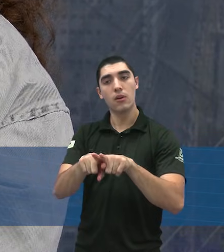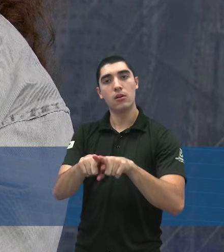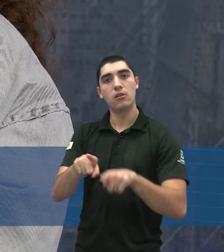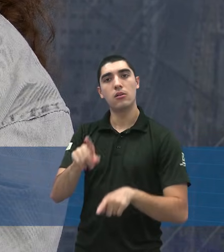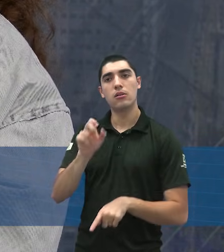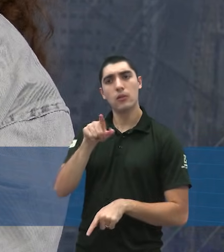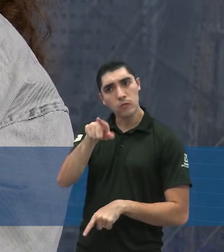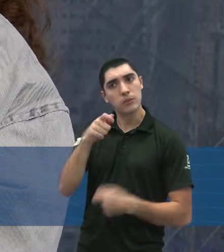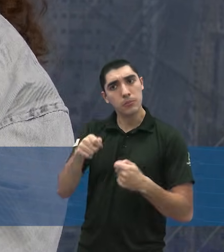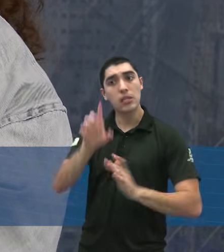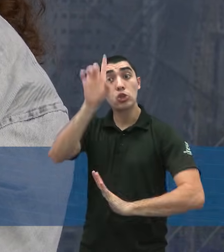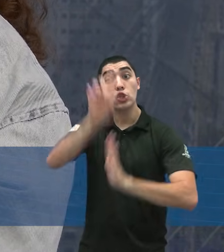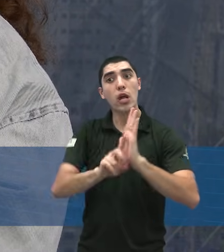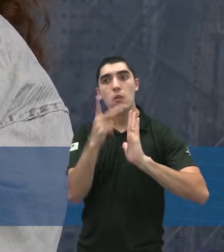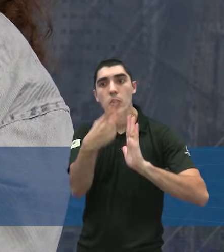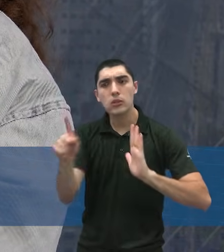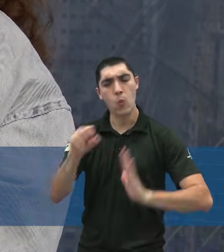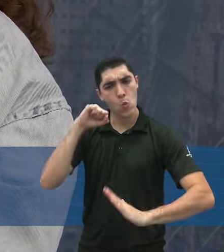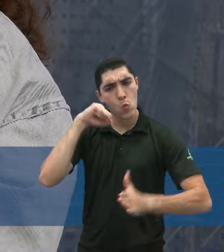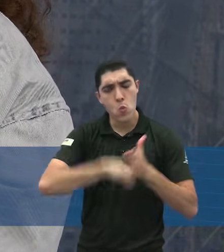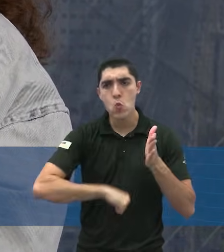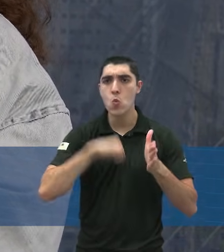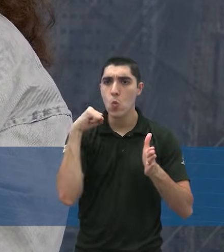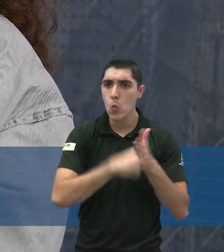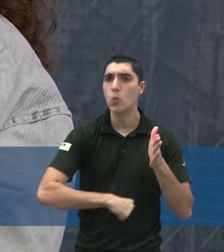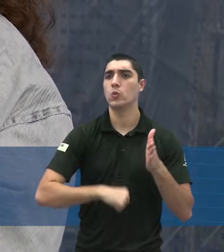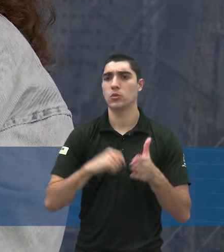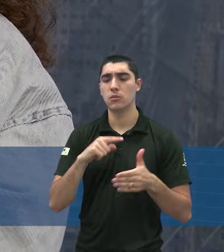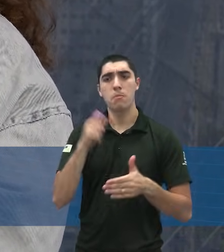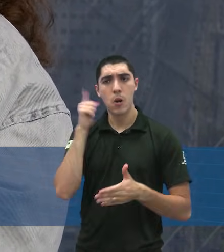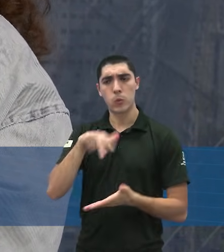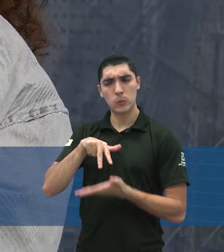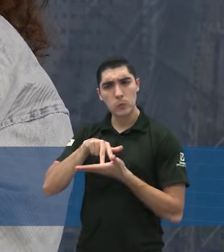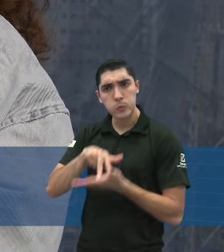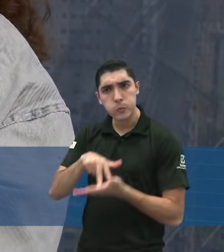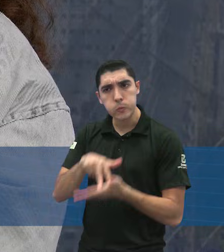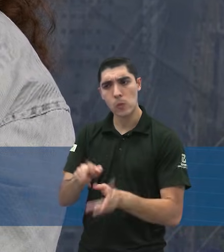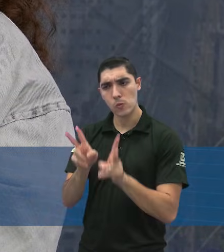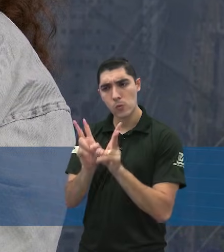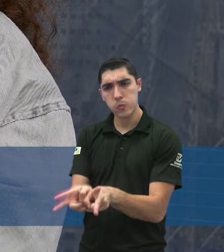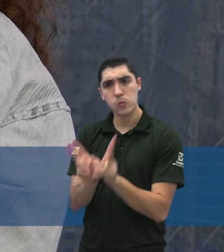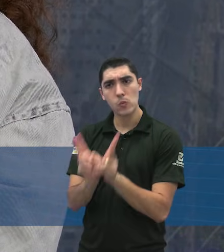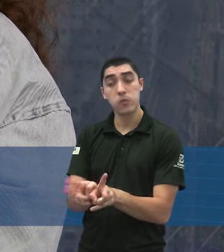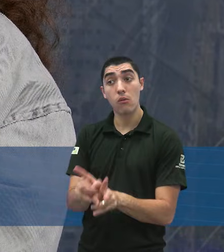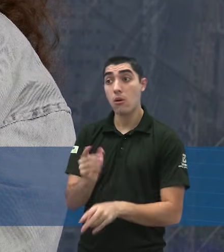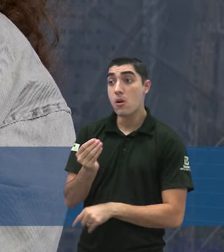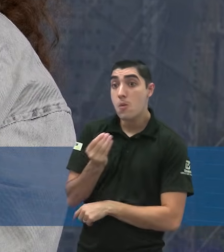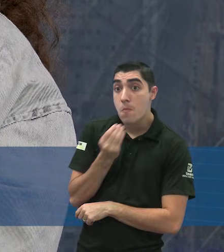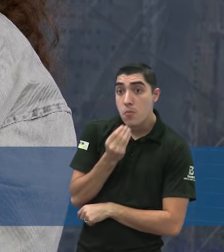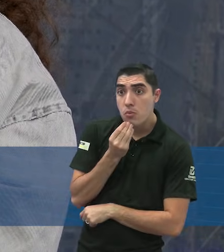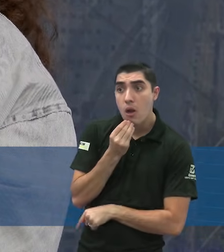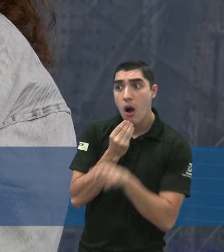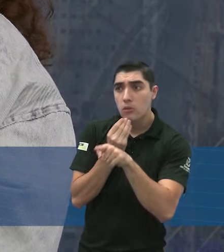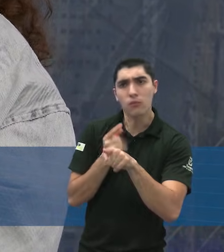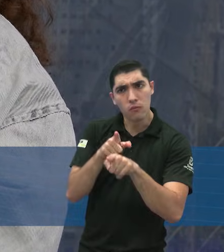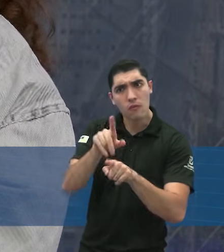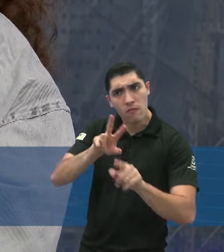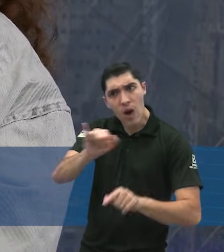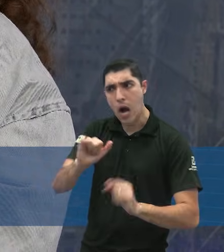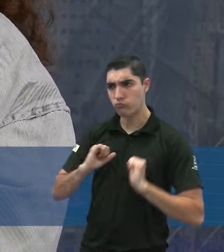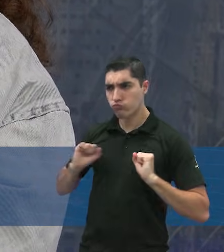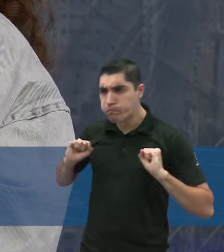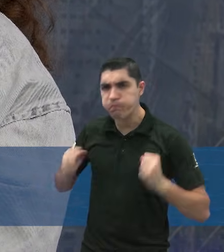disso, lute pelos seus direitos. Lute para que seus direitos sejam mantidos. Sempre que tiver oportunidade,